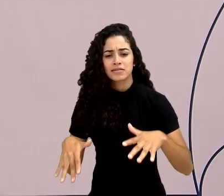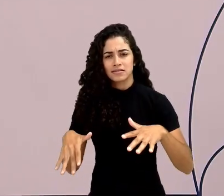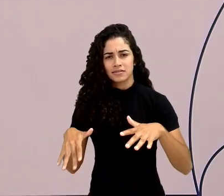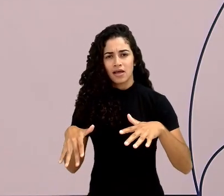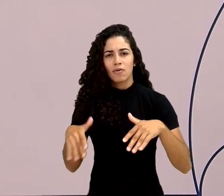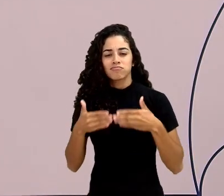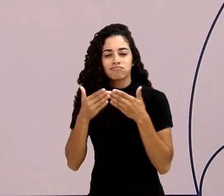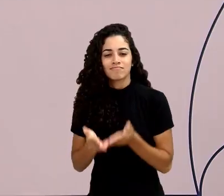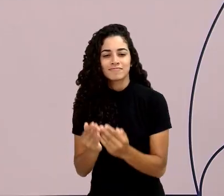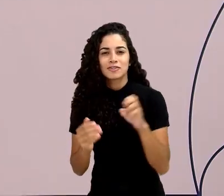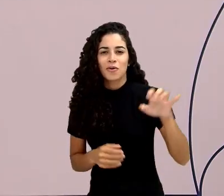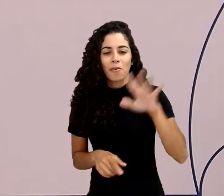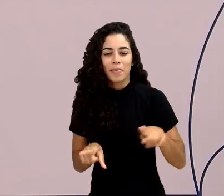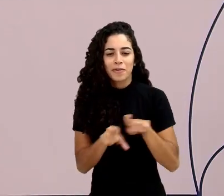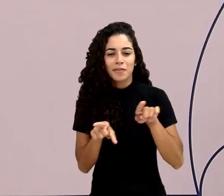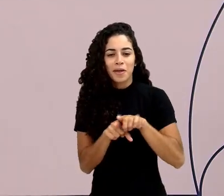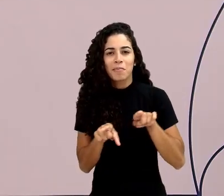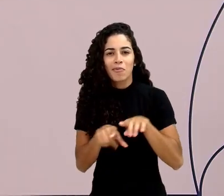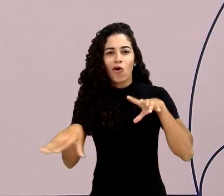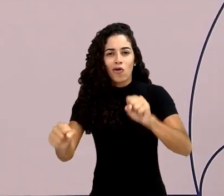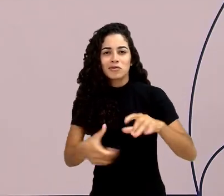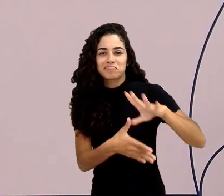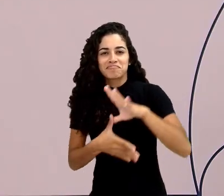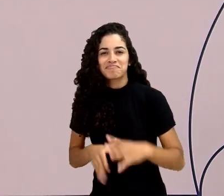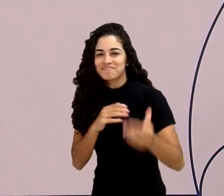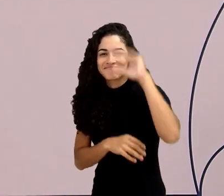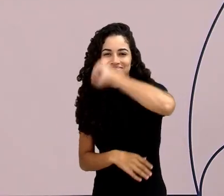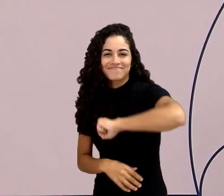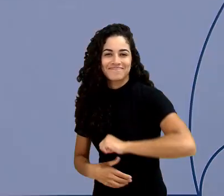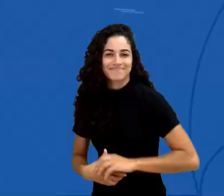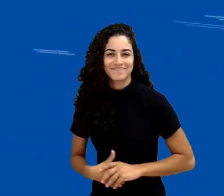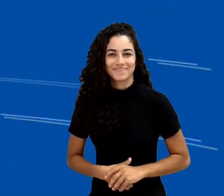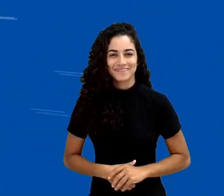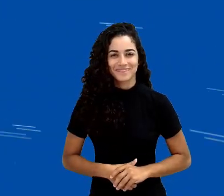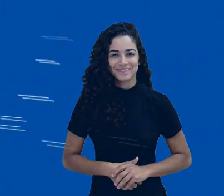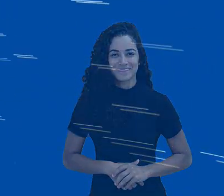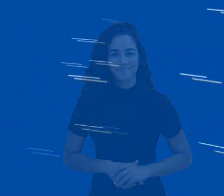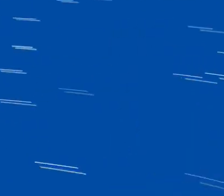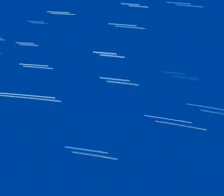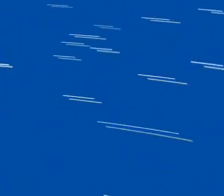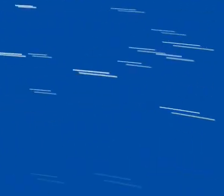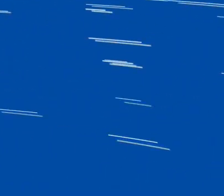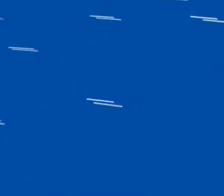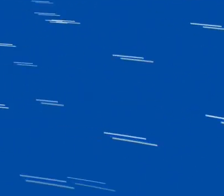a colonização da América. Vem comigo nessa onda!